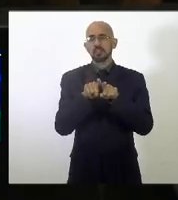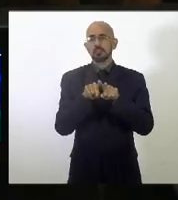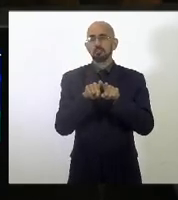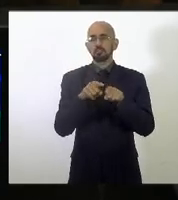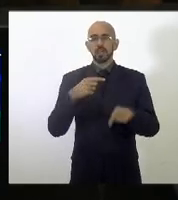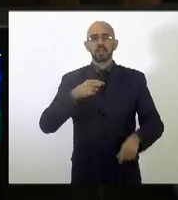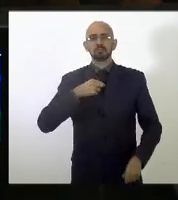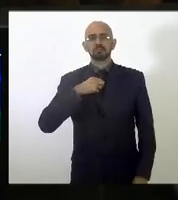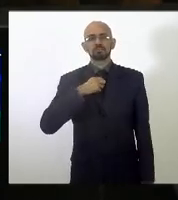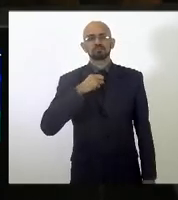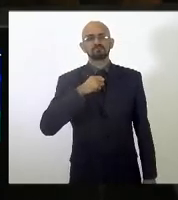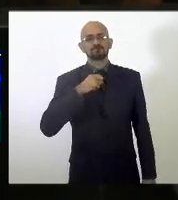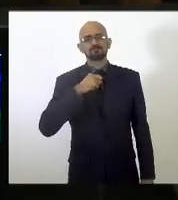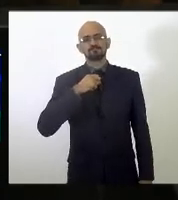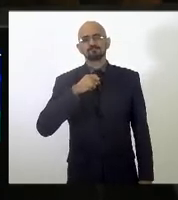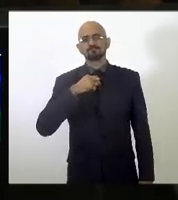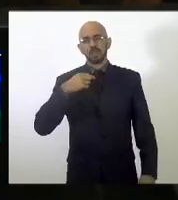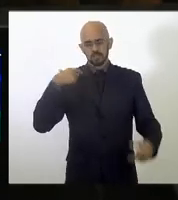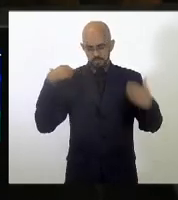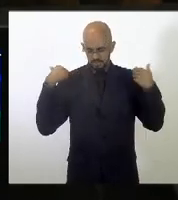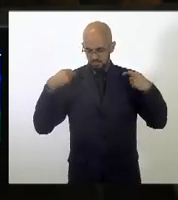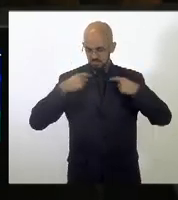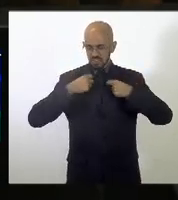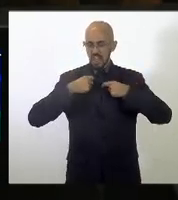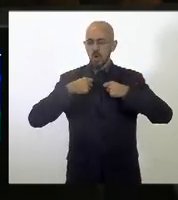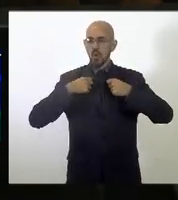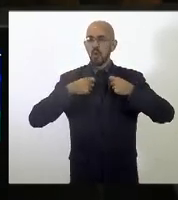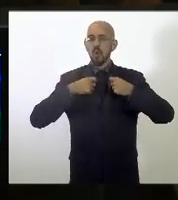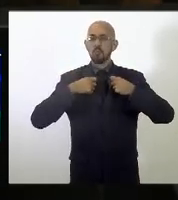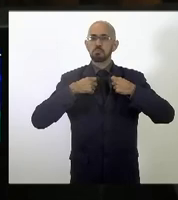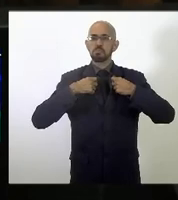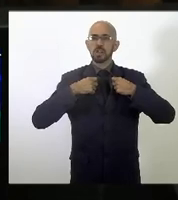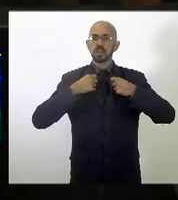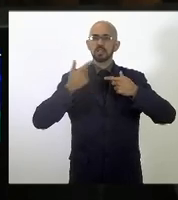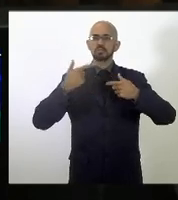clássica para alguns, mas que não tem função alguma.